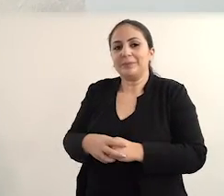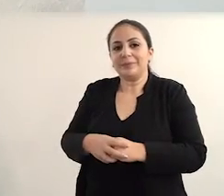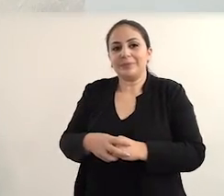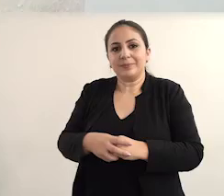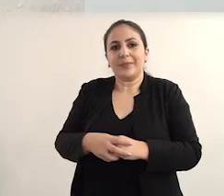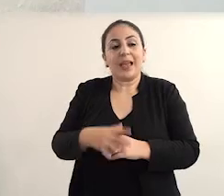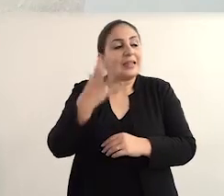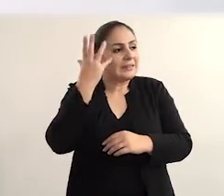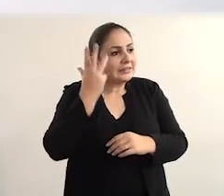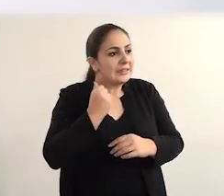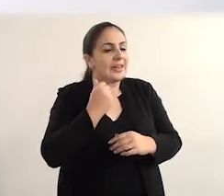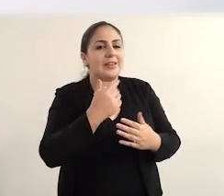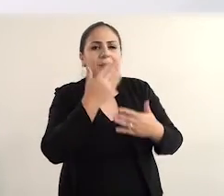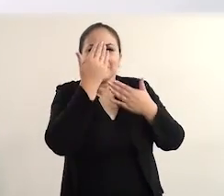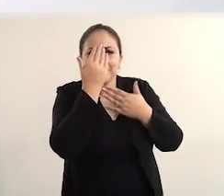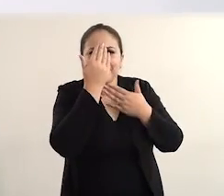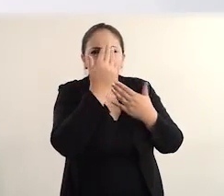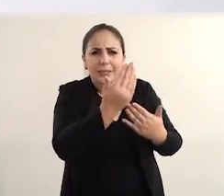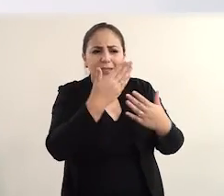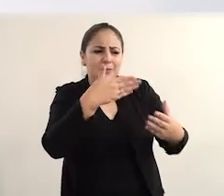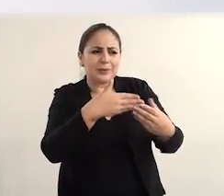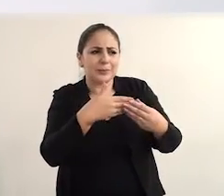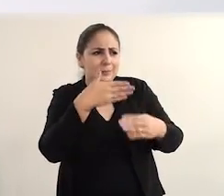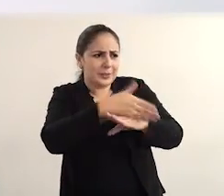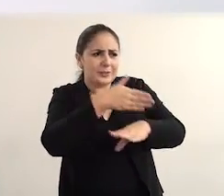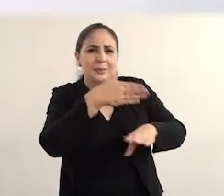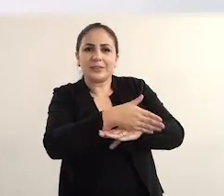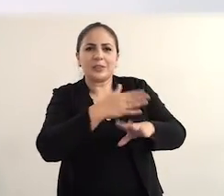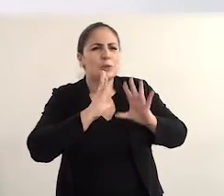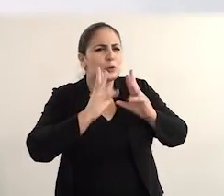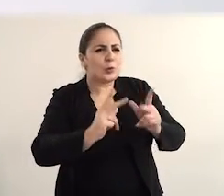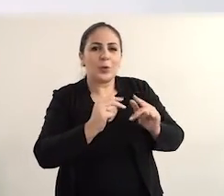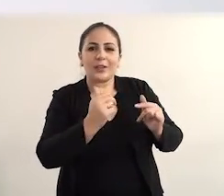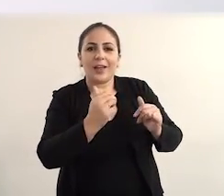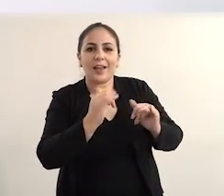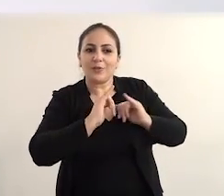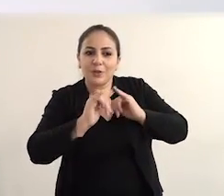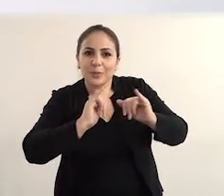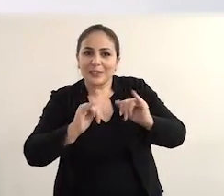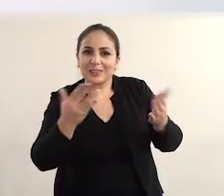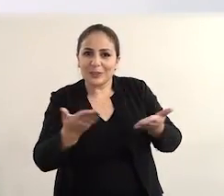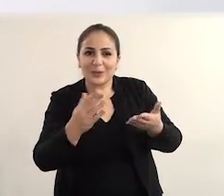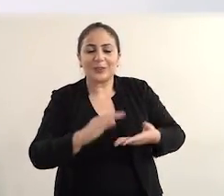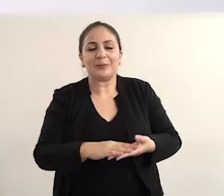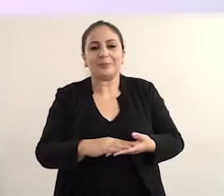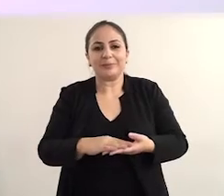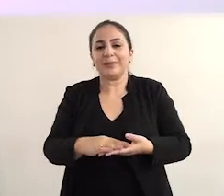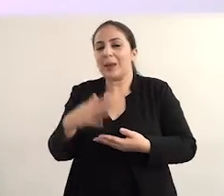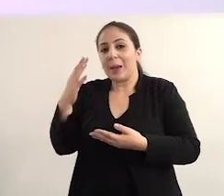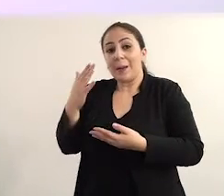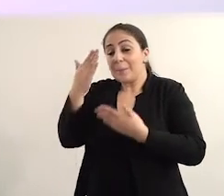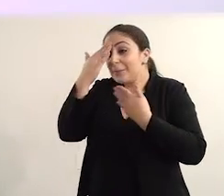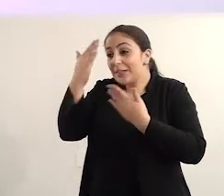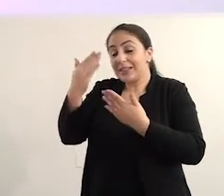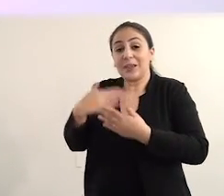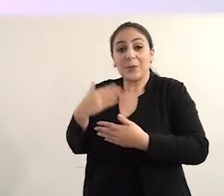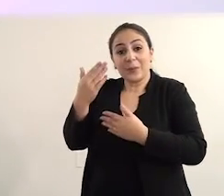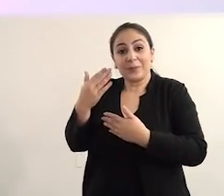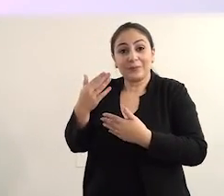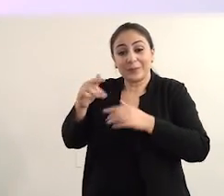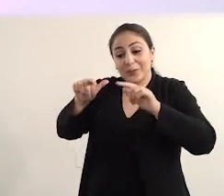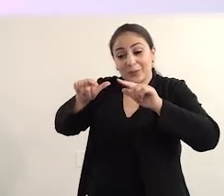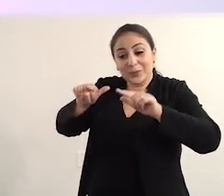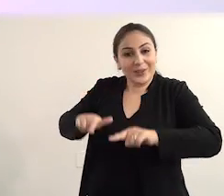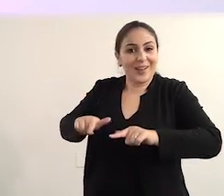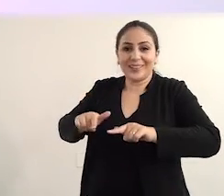sempre. Andréia, muito obrigada pela tua participação, pelas informações que trouxe hoje aqui para nós. Obrigada, eu agradeço pelo